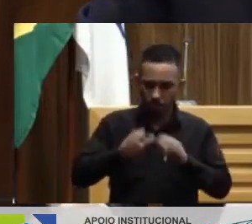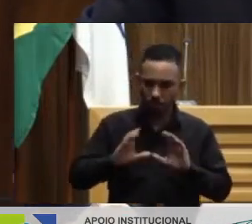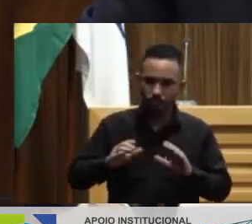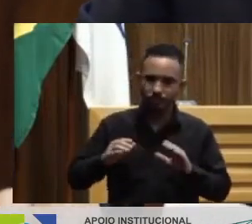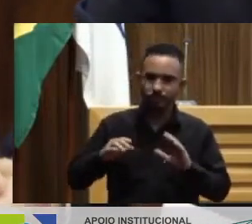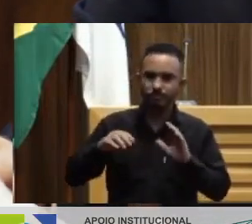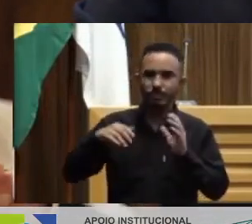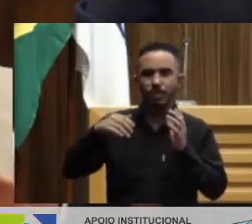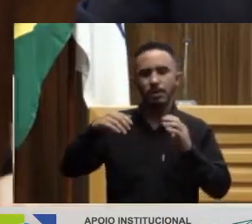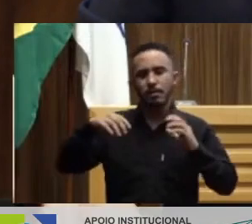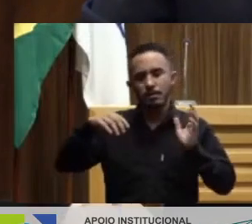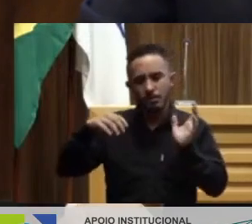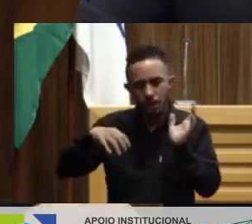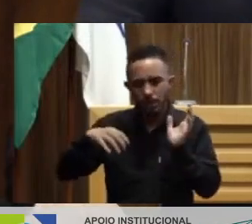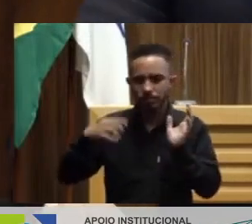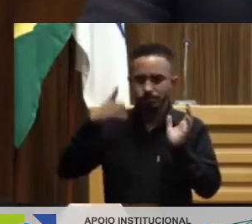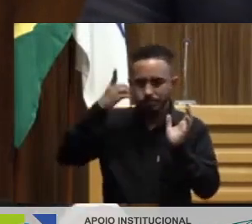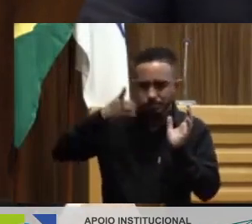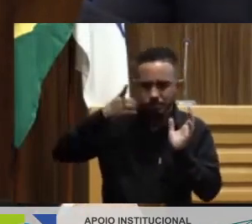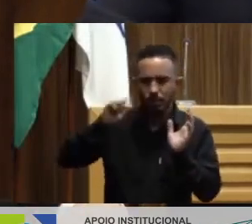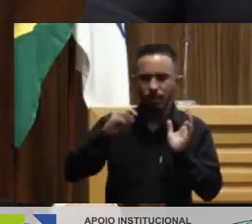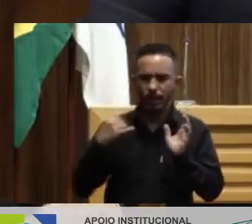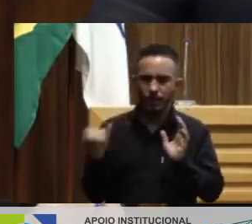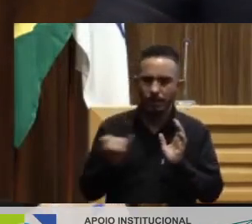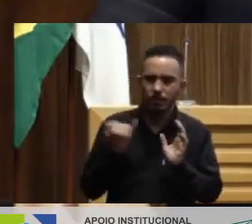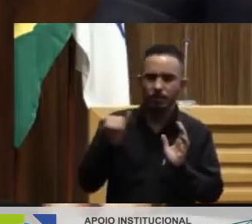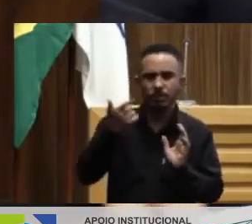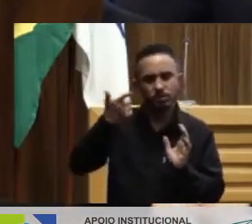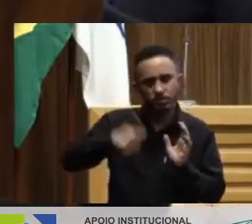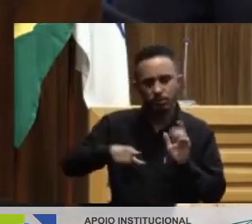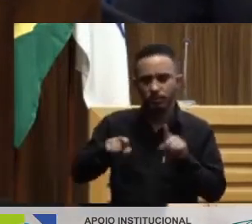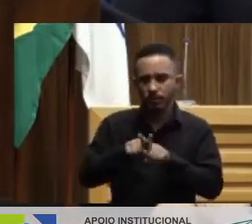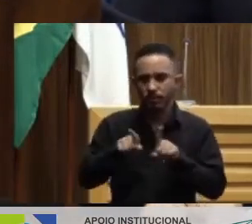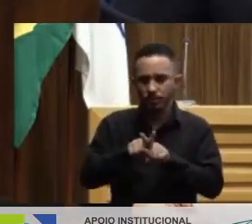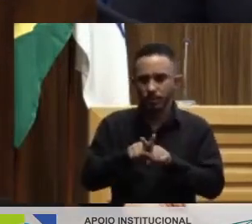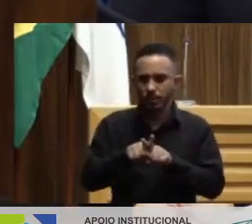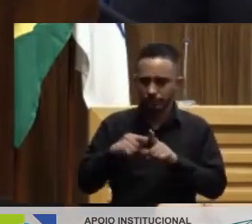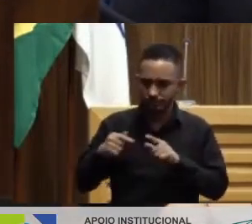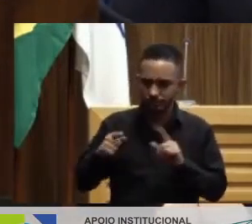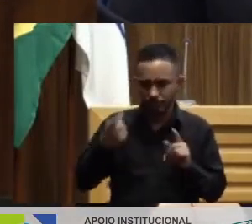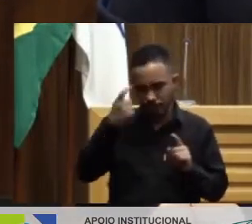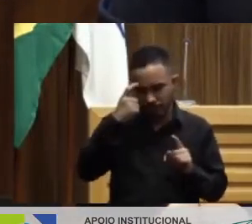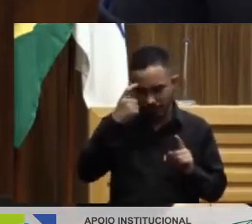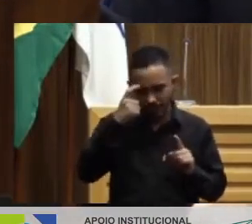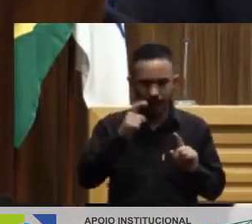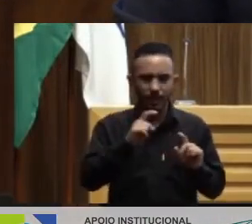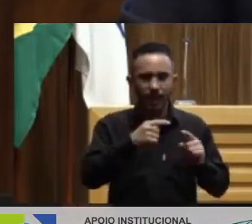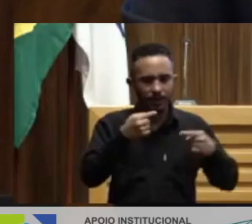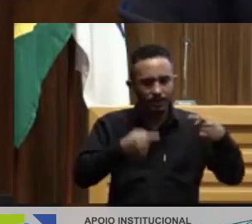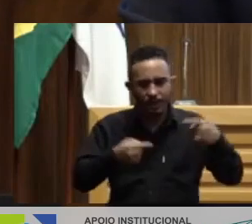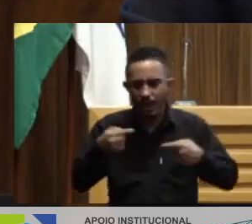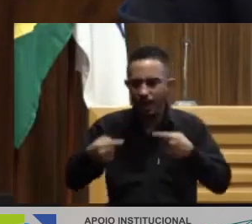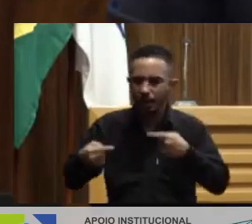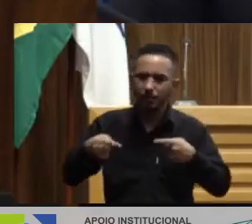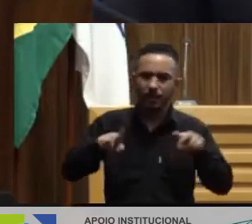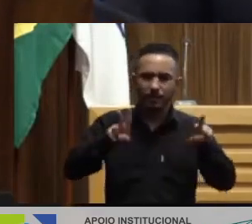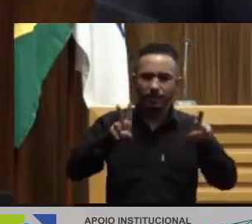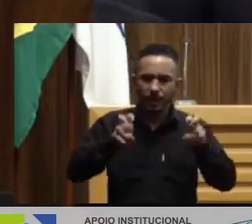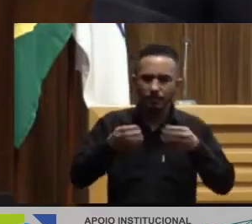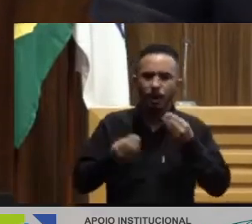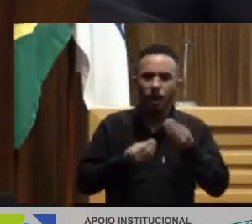satisfação, mais uma vez, fazemos um ciclo de debates para a gente discutir